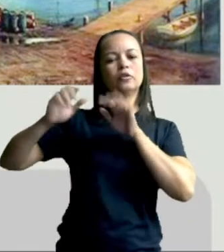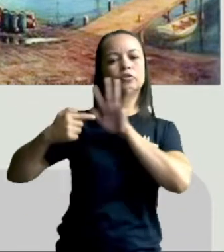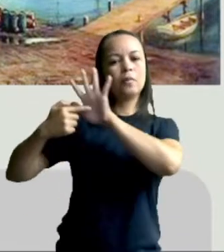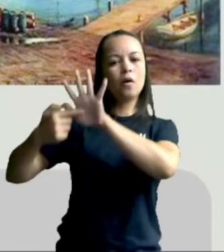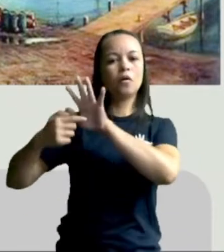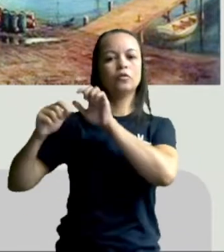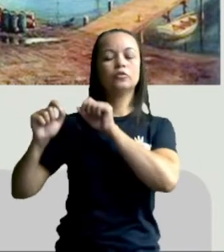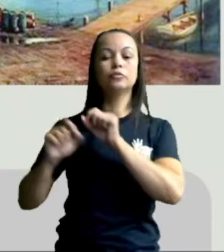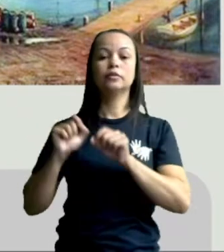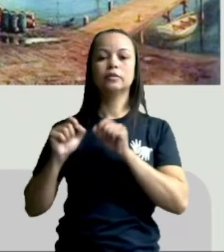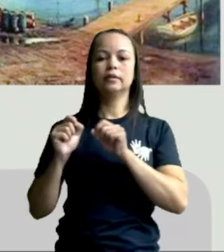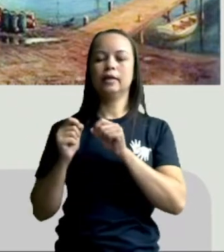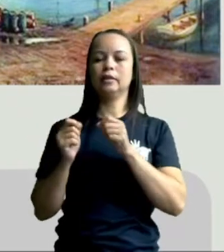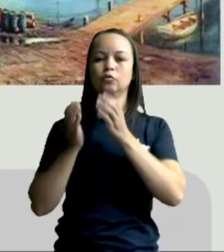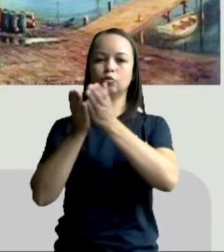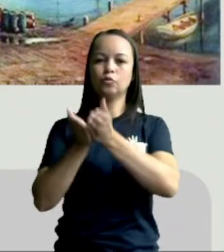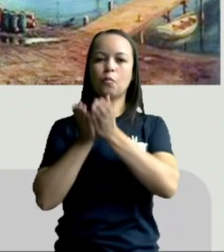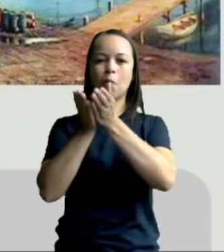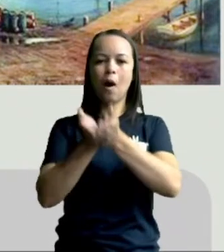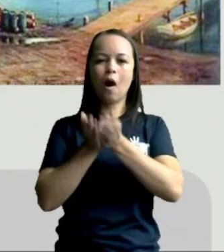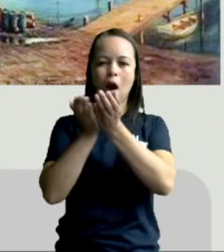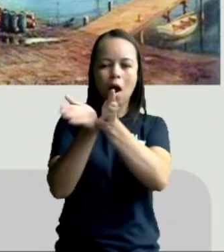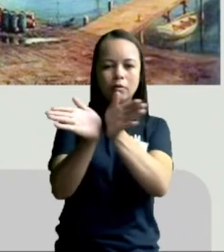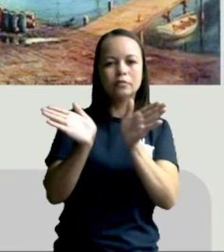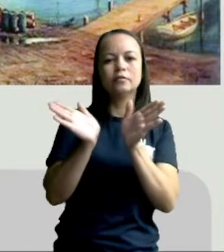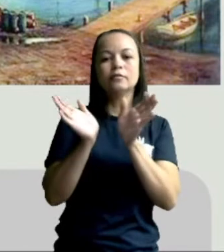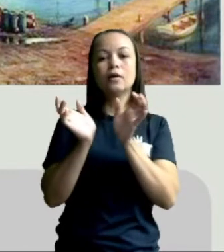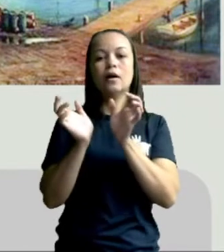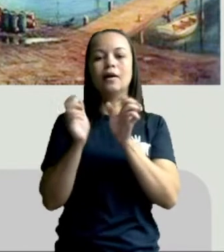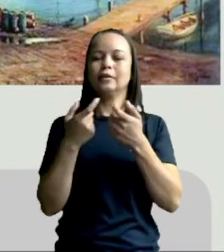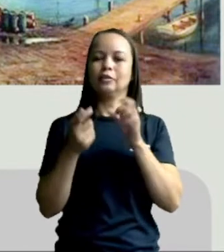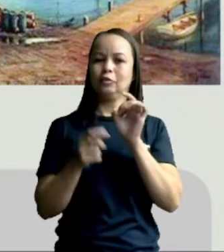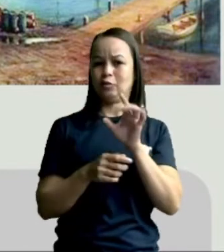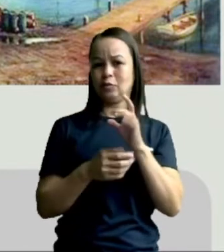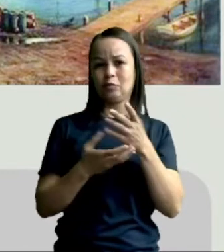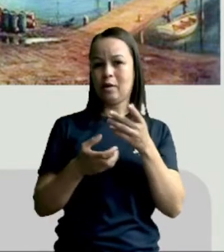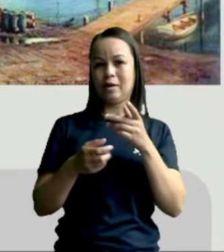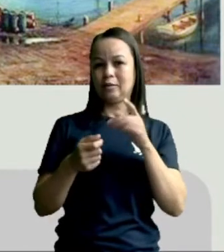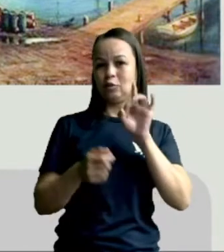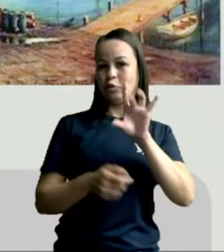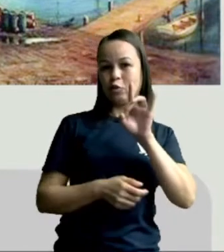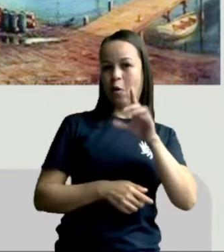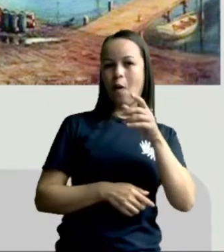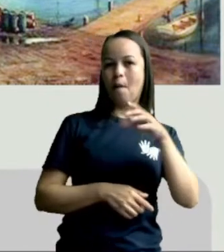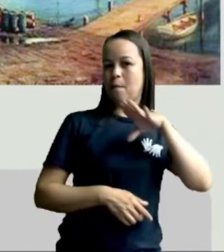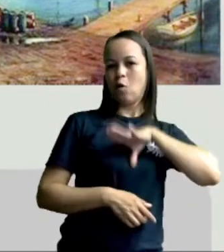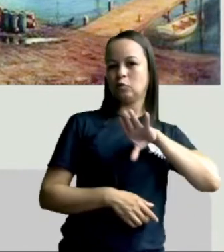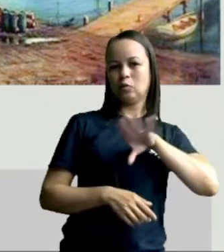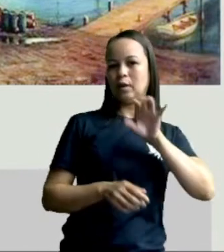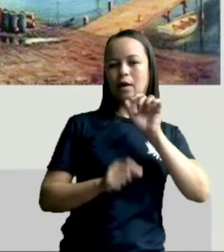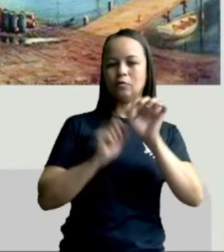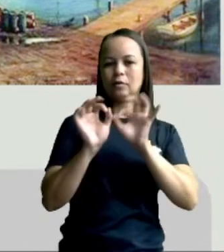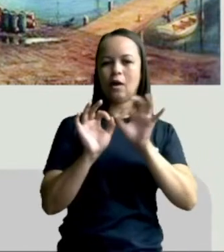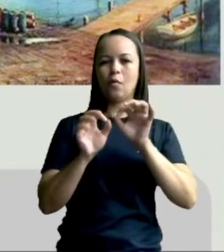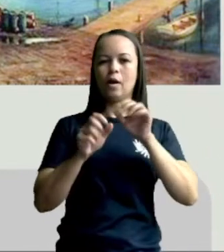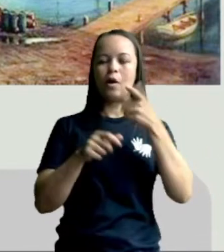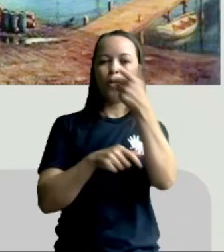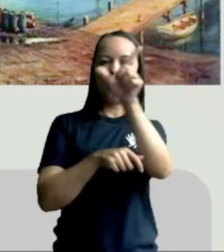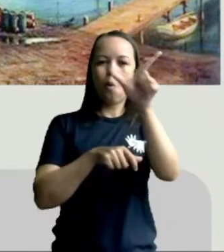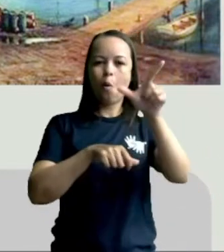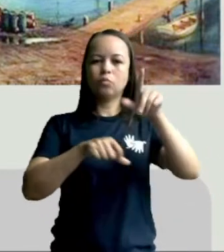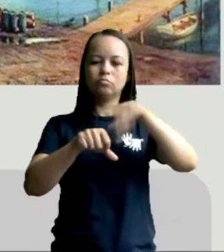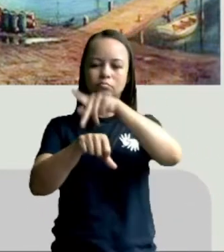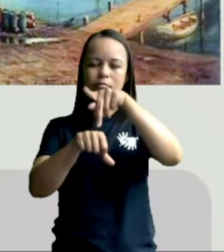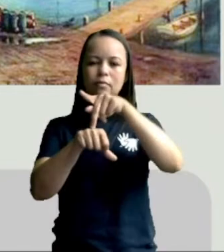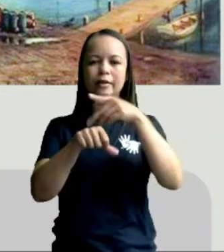dos portos, né? Aí quando foi aberto, aí já não era só mais Portugal, era outros países que vinham também